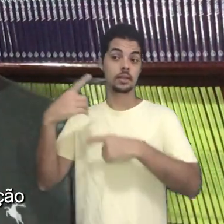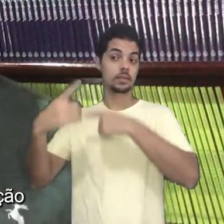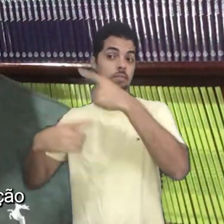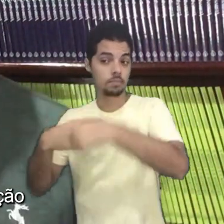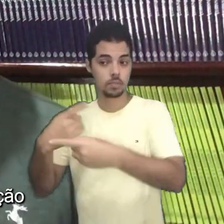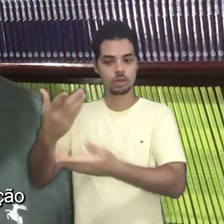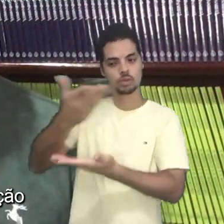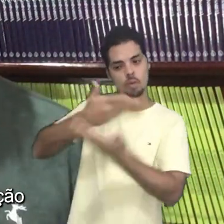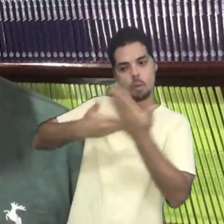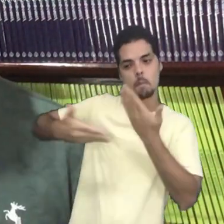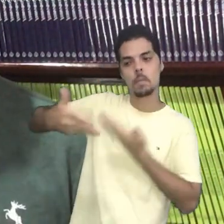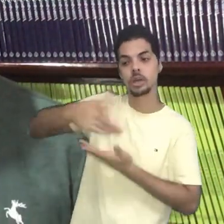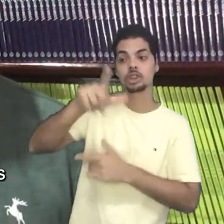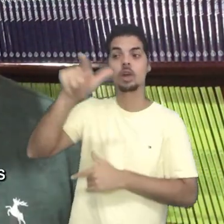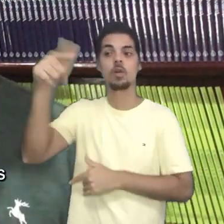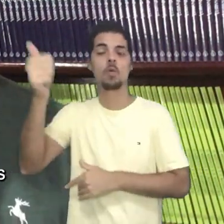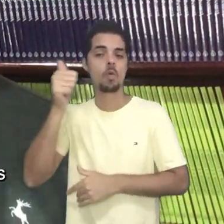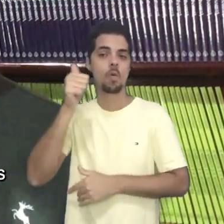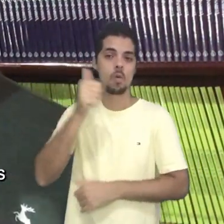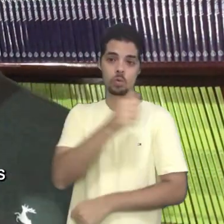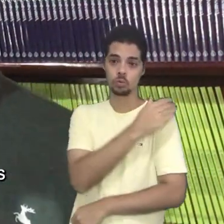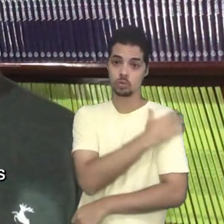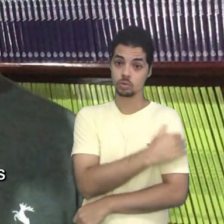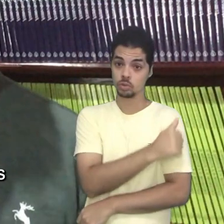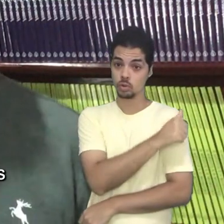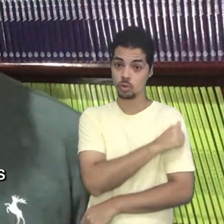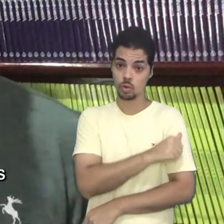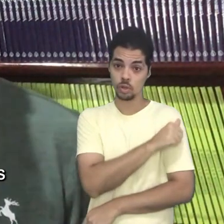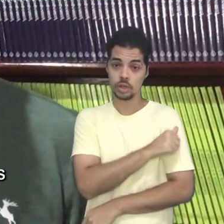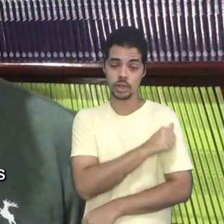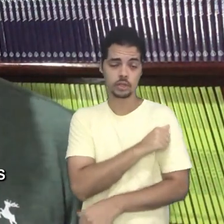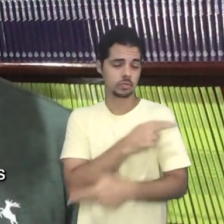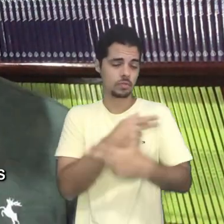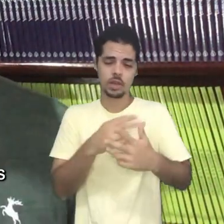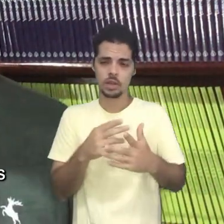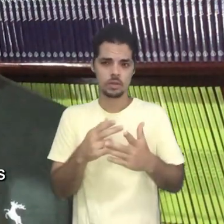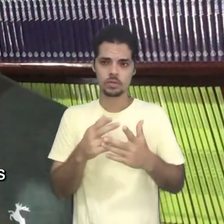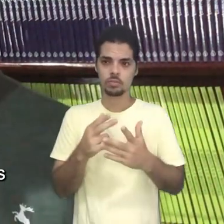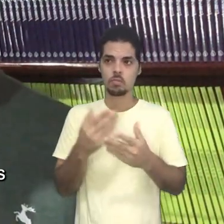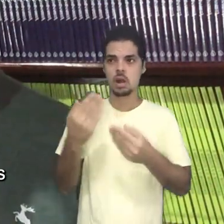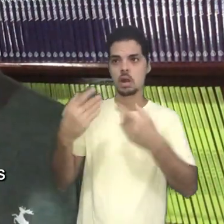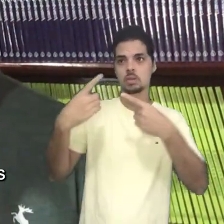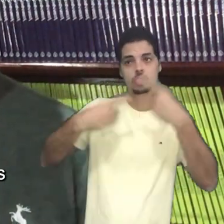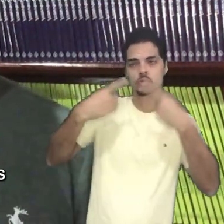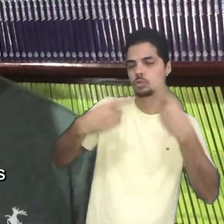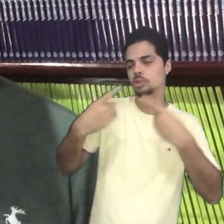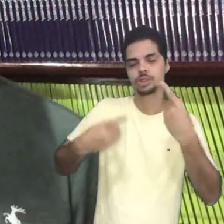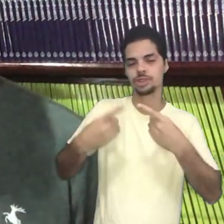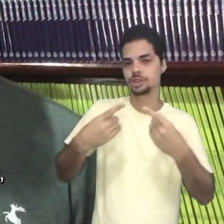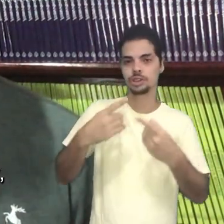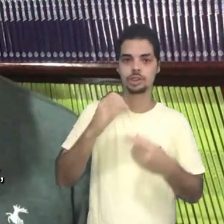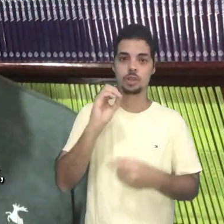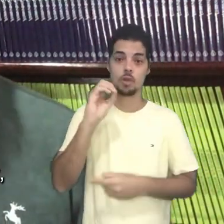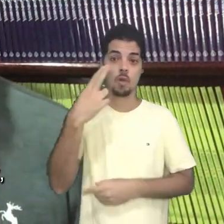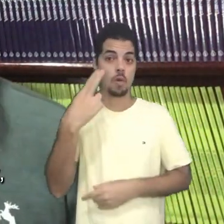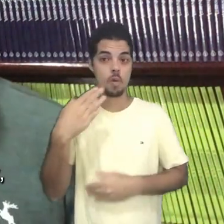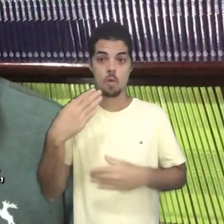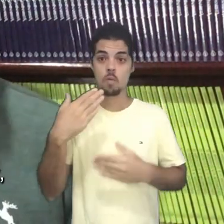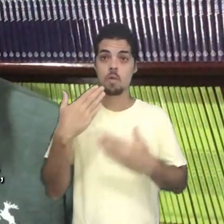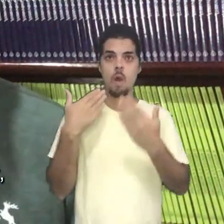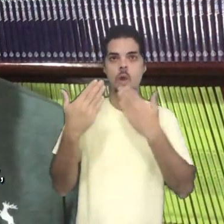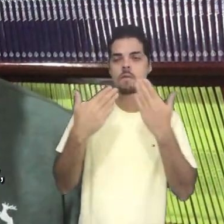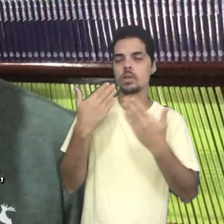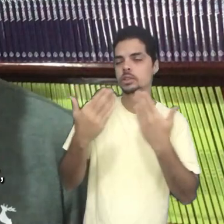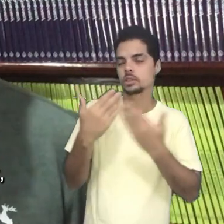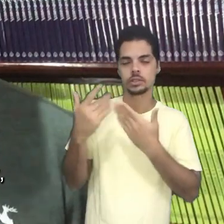realizarem essa apresentação e socializar com os demais colegas o resultado das suas pesquisas. Poderia ser por